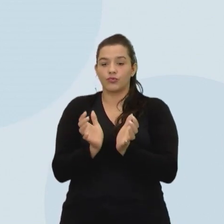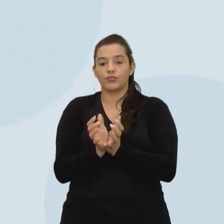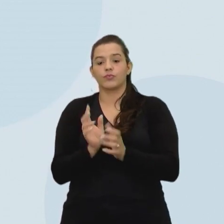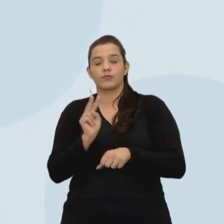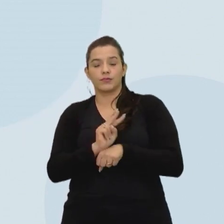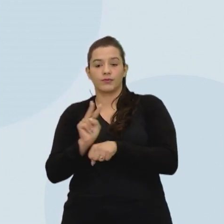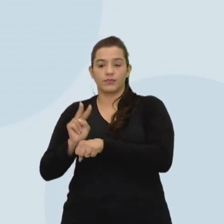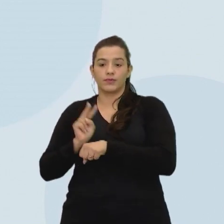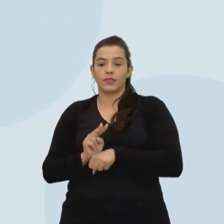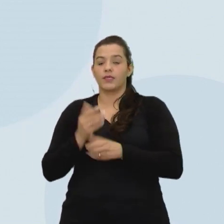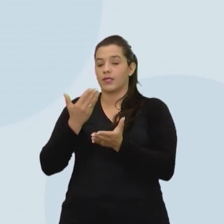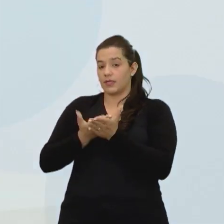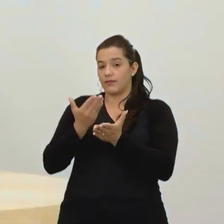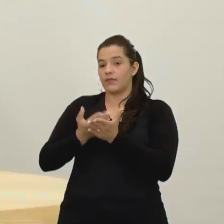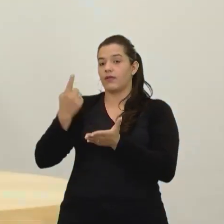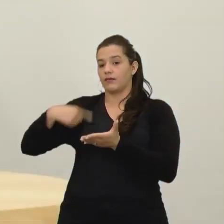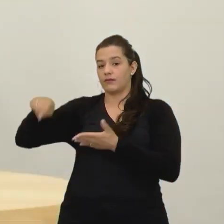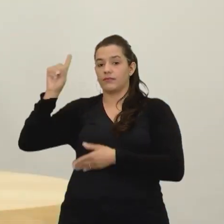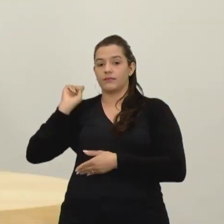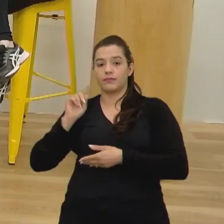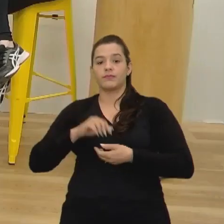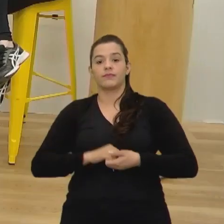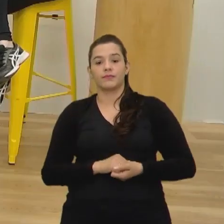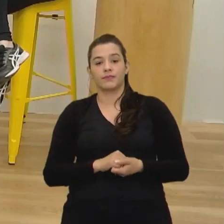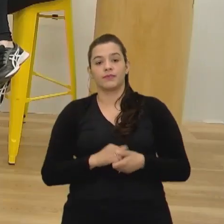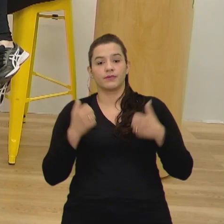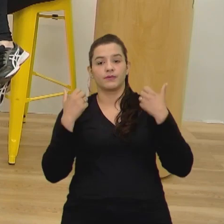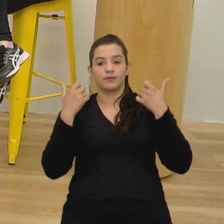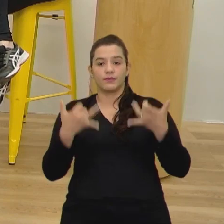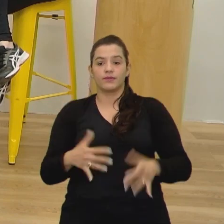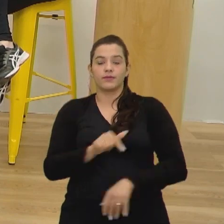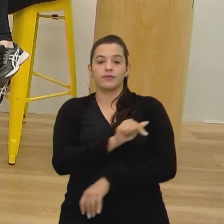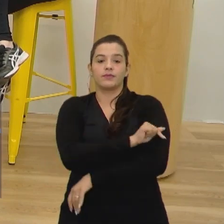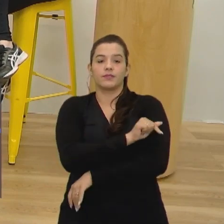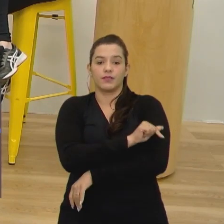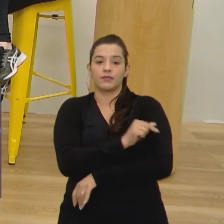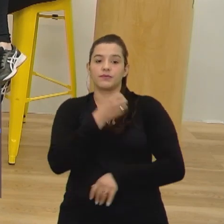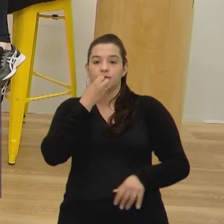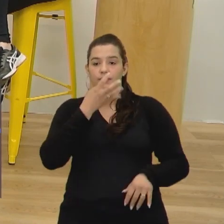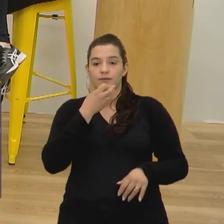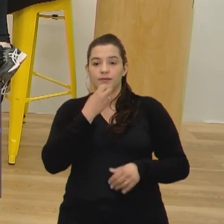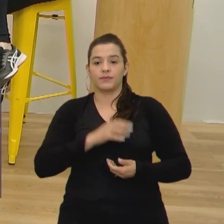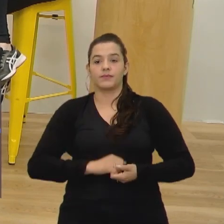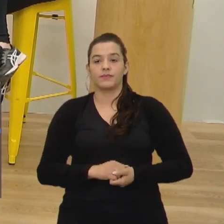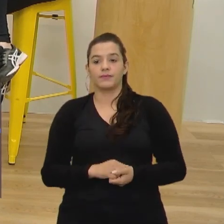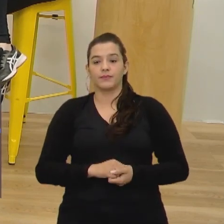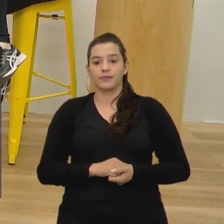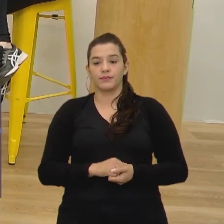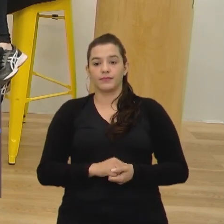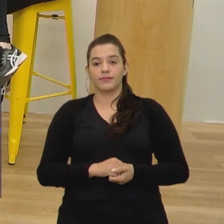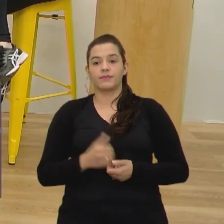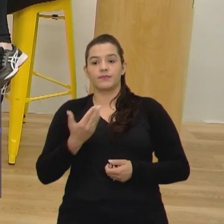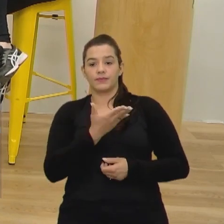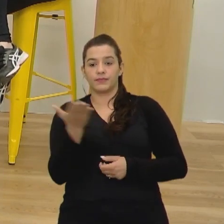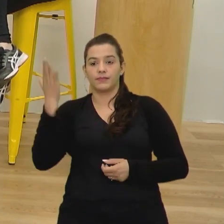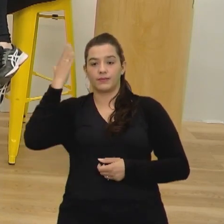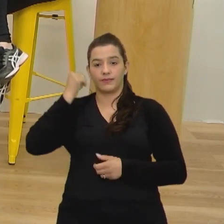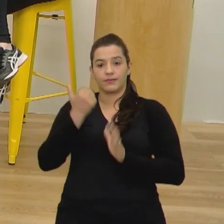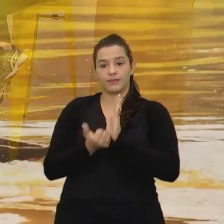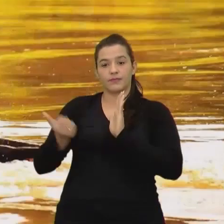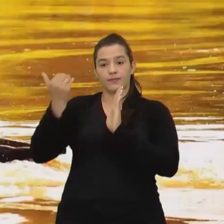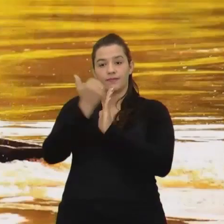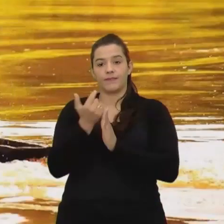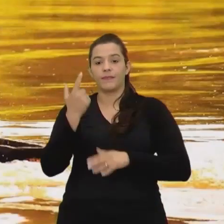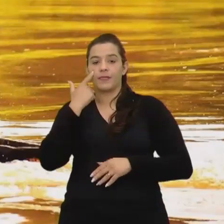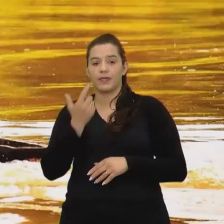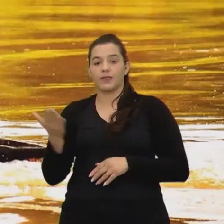por sinal nós fizemos essa aula agora há pouco, no sétimo ano. Olha que interessante. Certo, pessoal? Quer saber mais aí, ó?